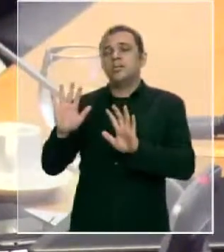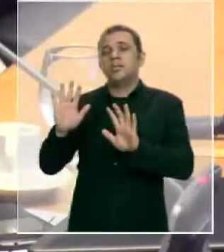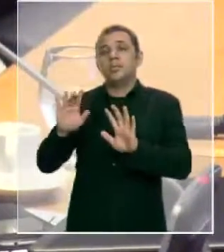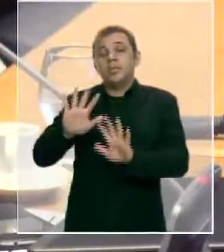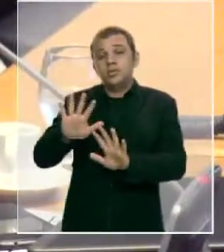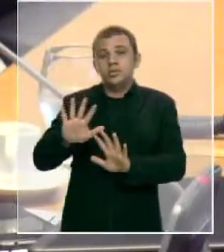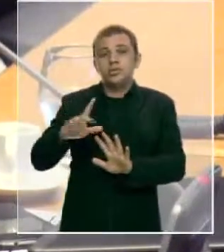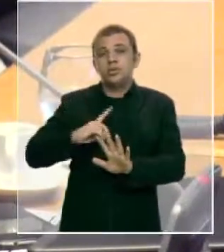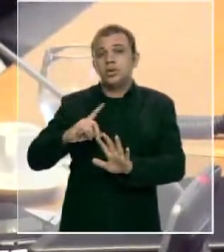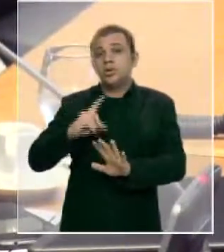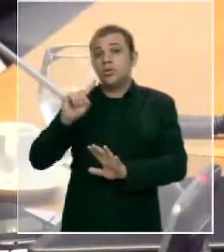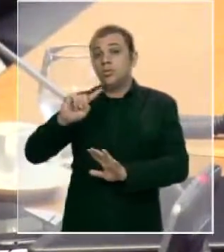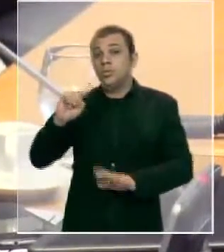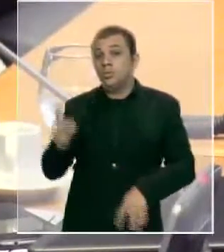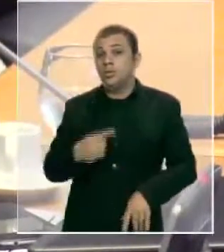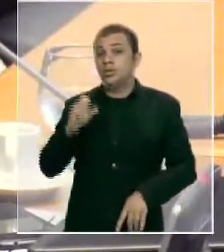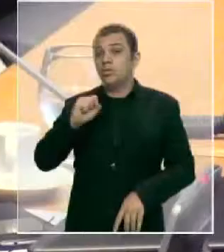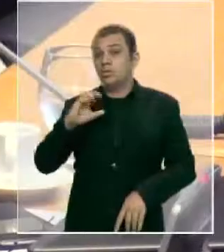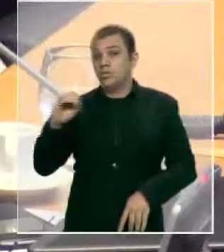vazão, né?